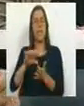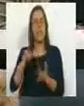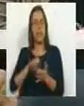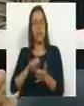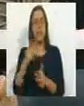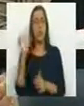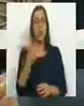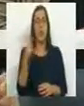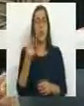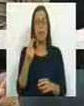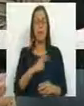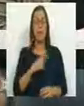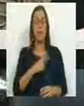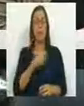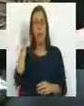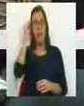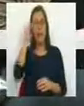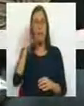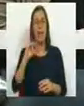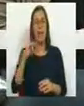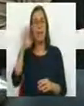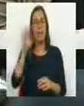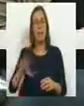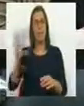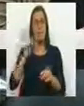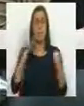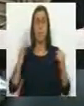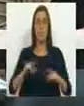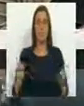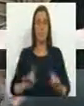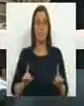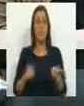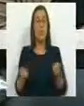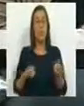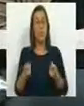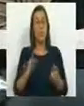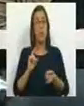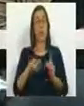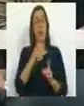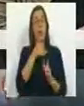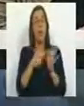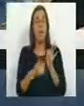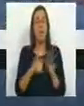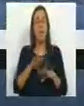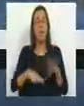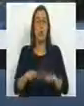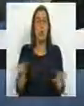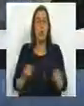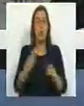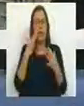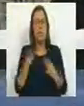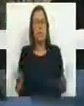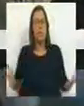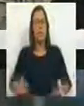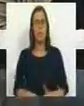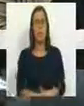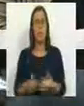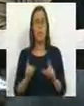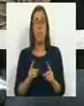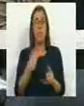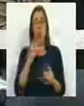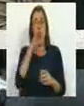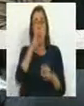com a unidade, com a Universidade da Beira Interior. Não havia concordância no âmbito da gestão com aquilo que era a medida, não se realizou, simples. É